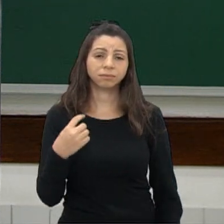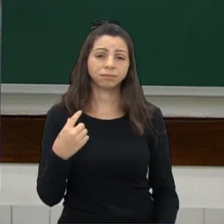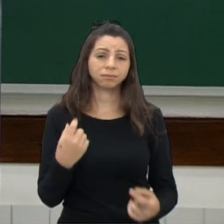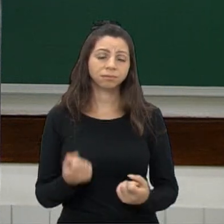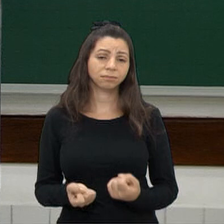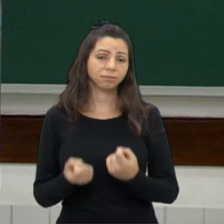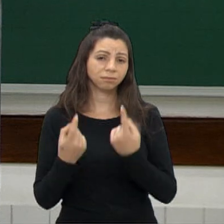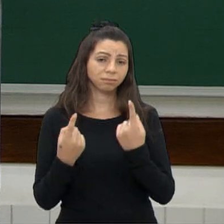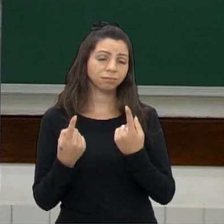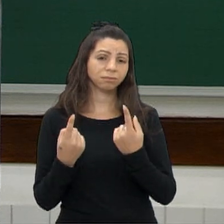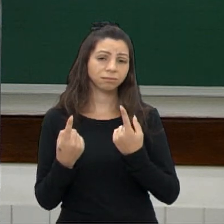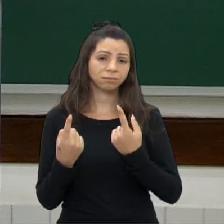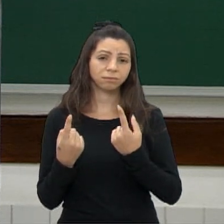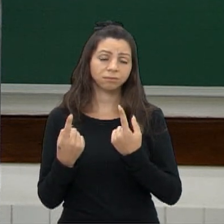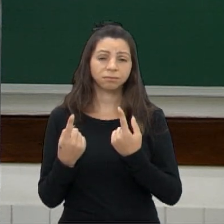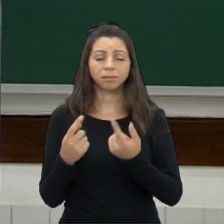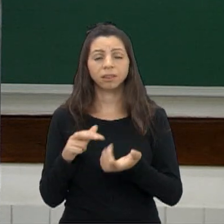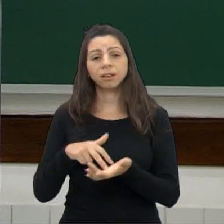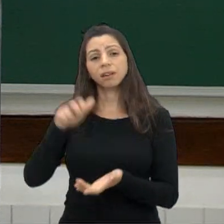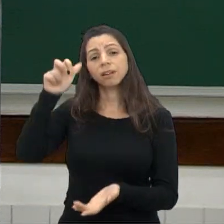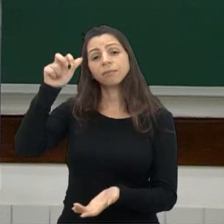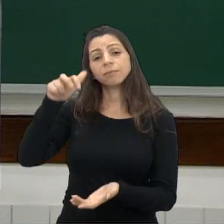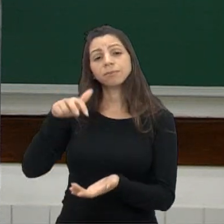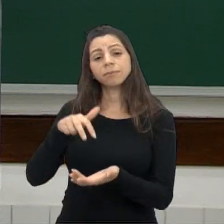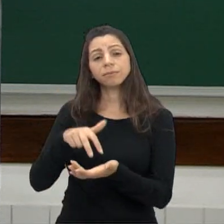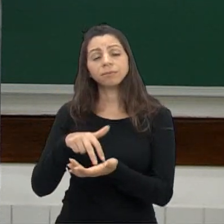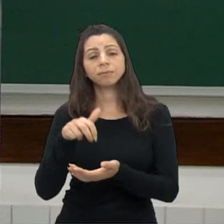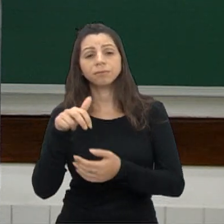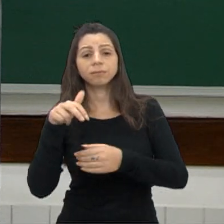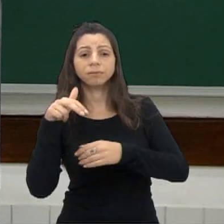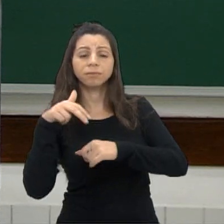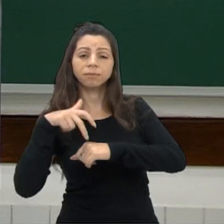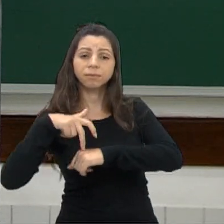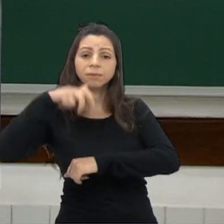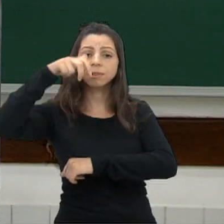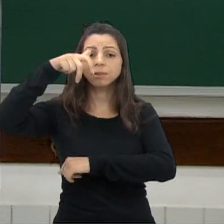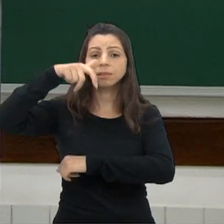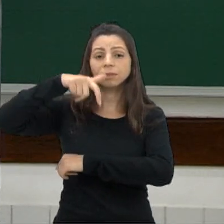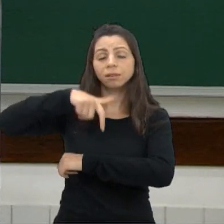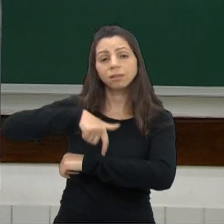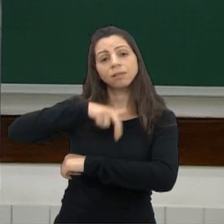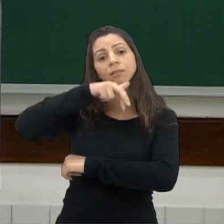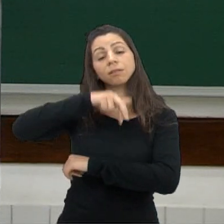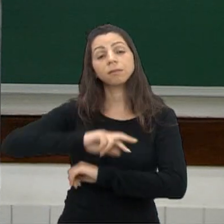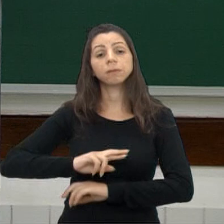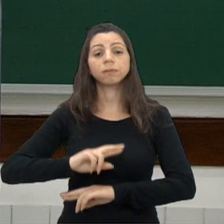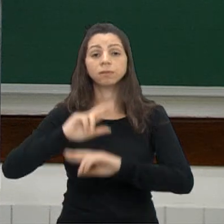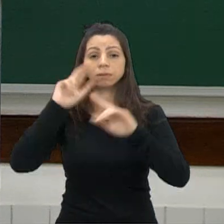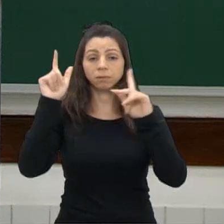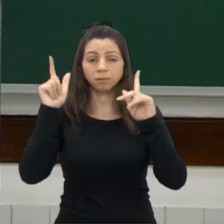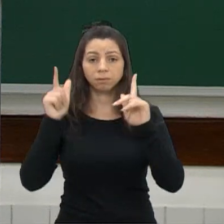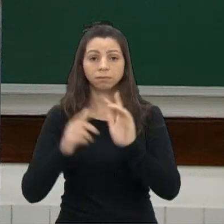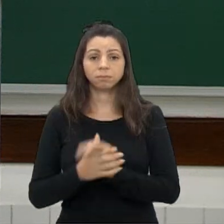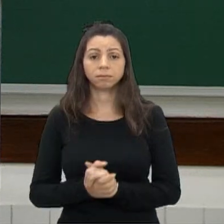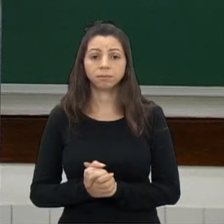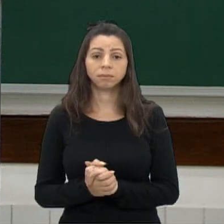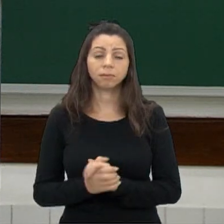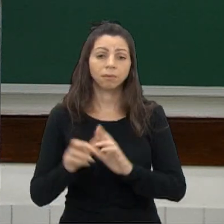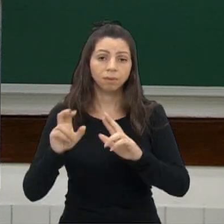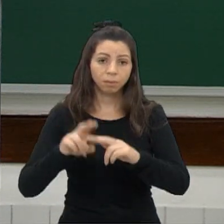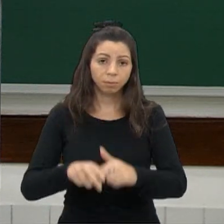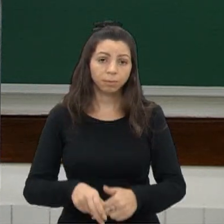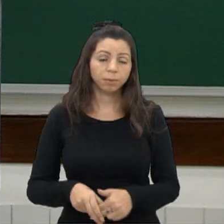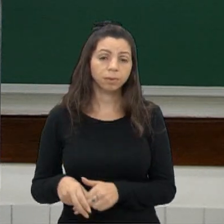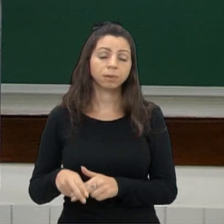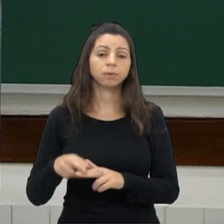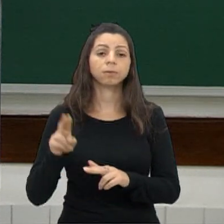forma, caminhando diferente, andando diferente. Ele está fora do seu normal, fora da sua realidade. Por isso que ele